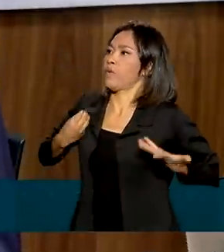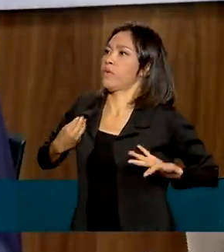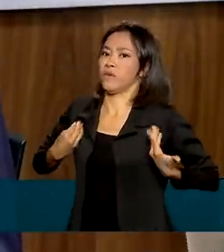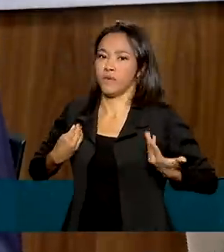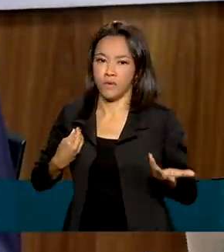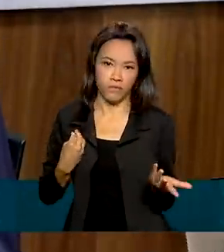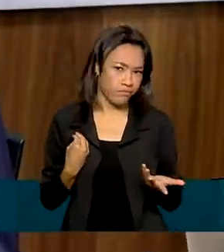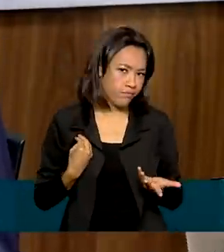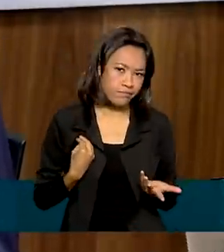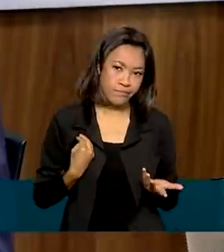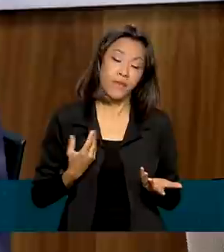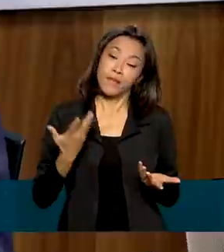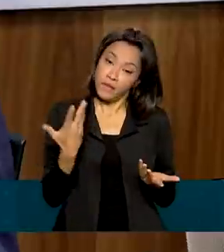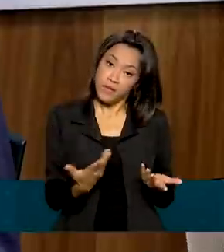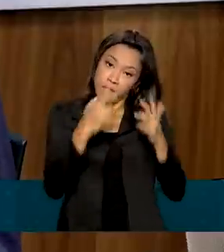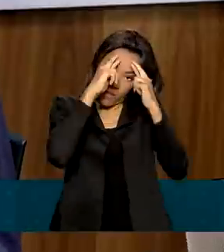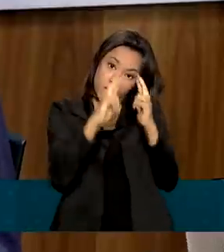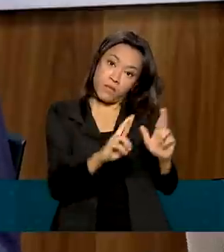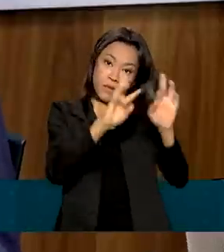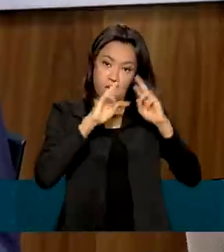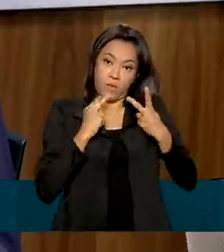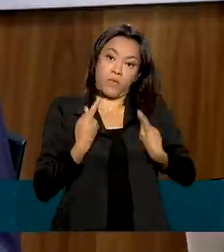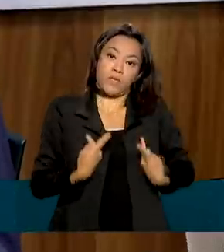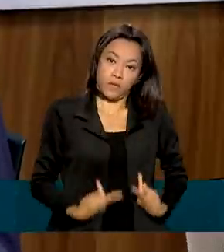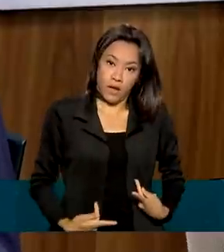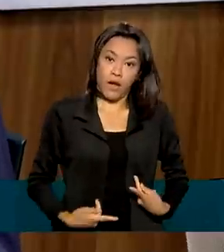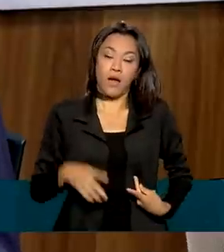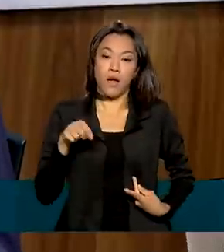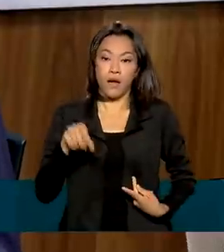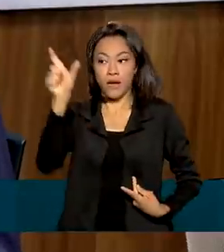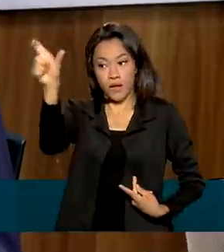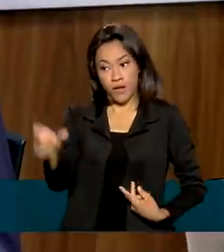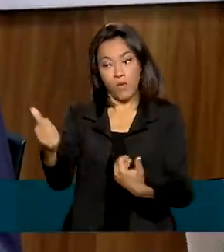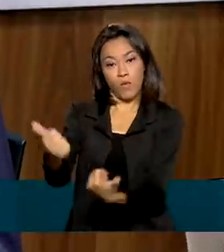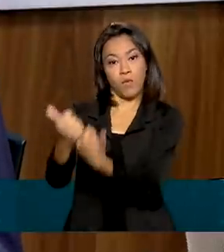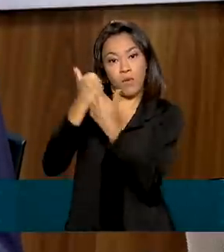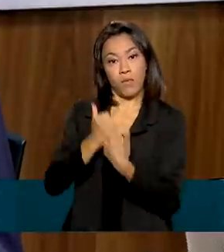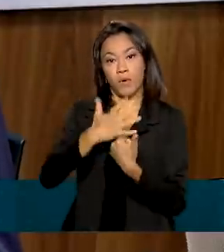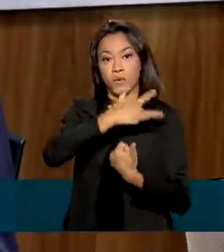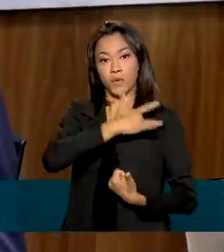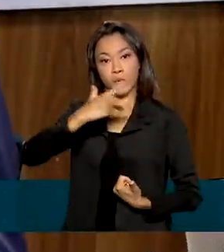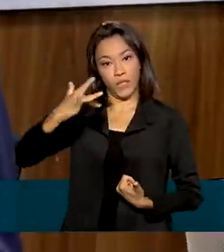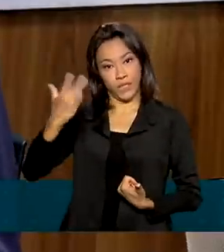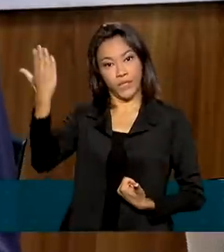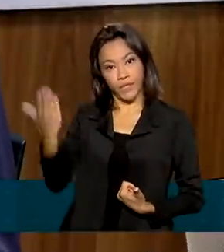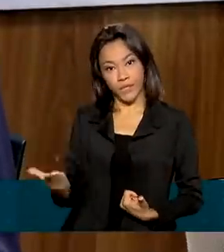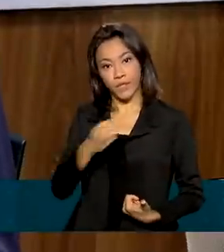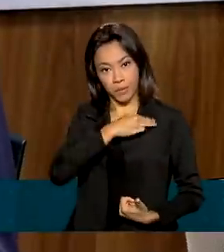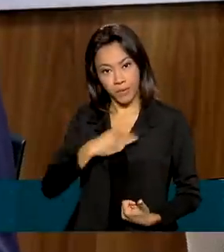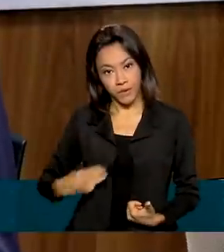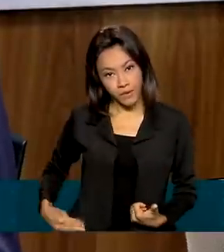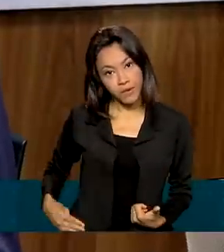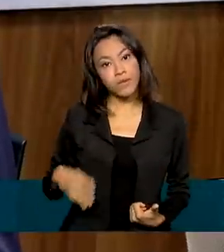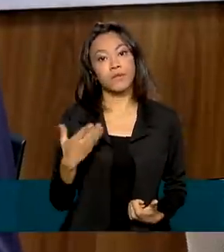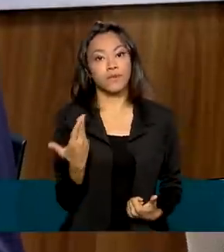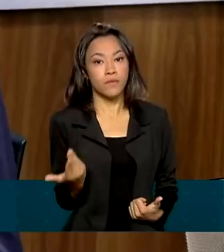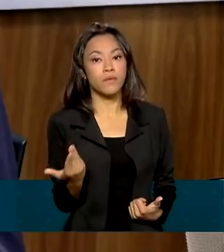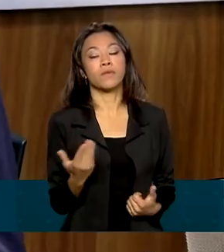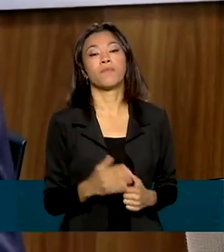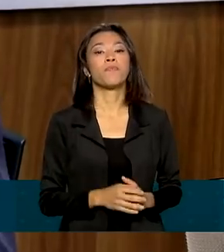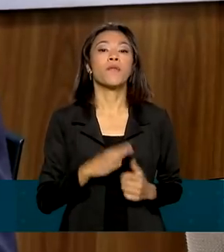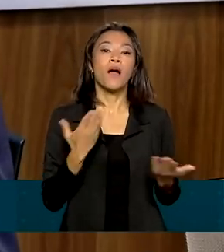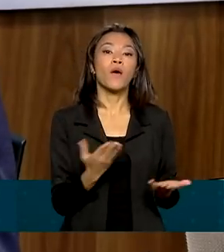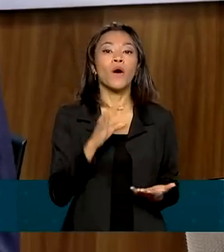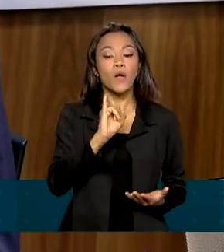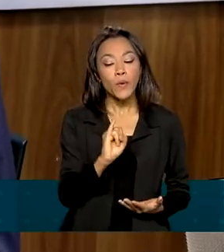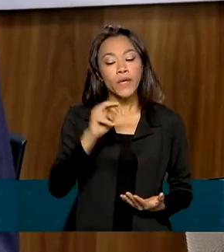é uma medida até o monetária patrocinada pelo Ministro Onix lorenzoni invertendo então o ônus da prova o